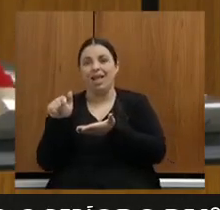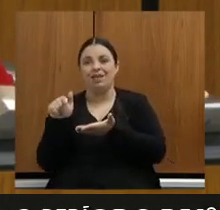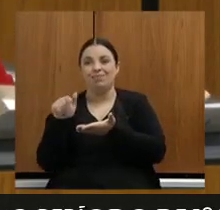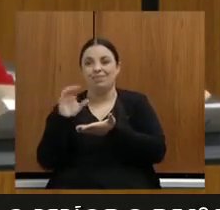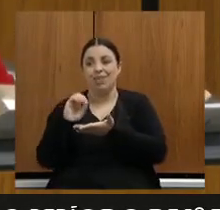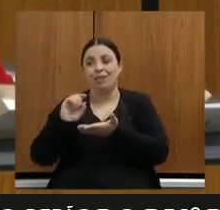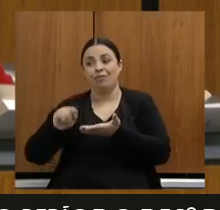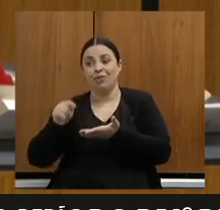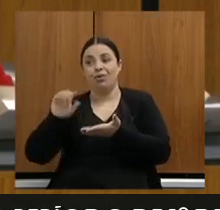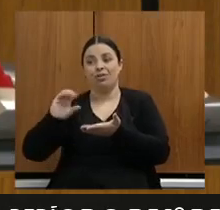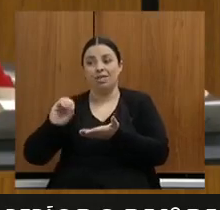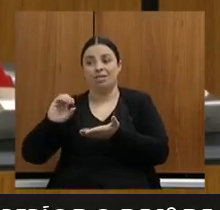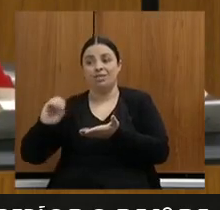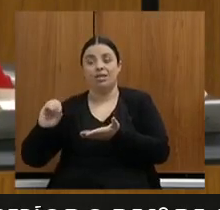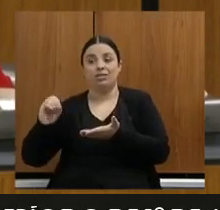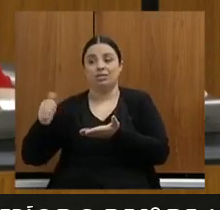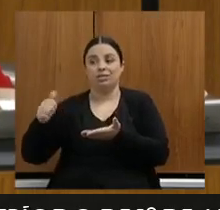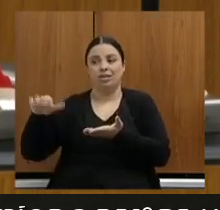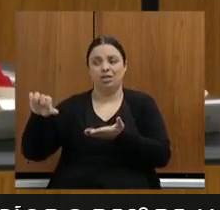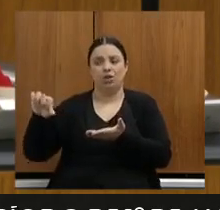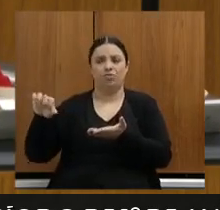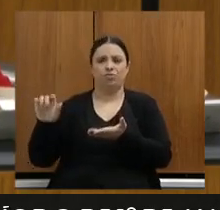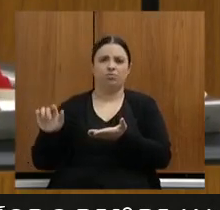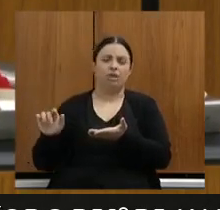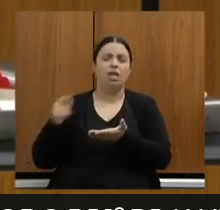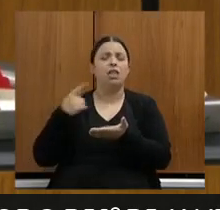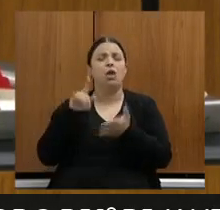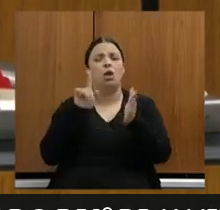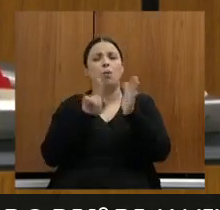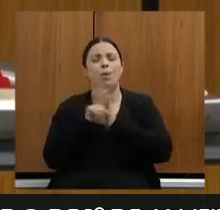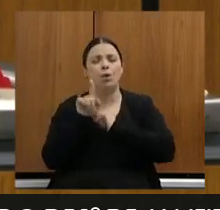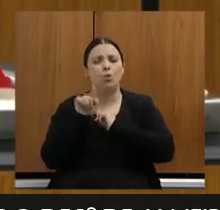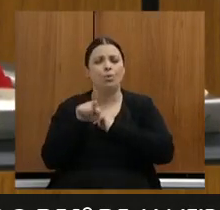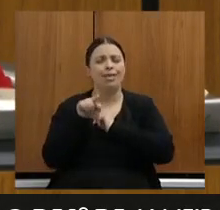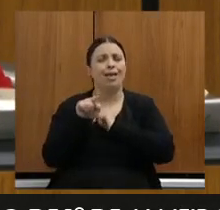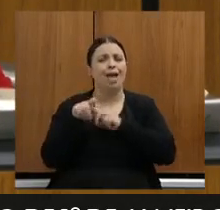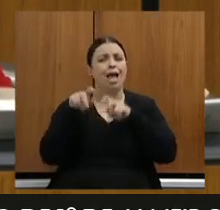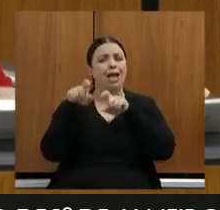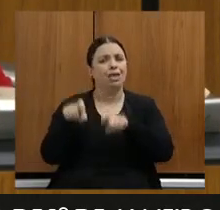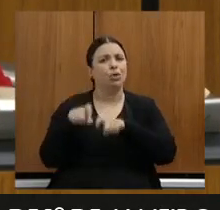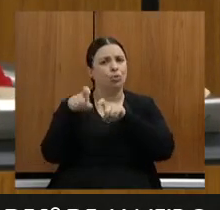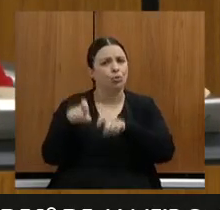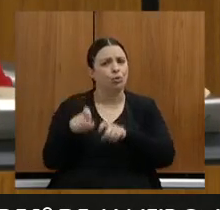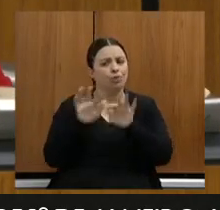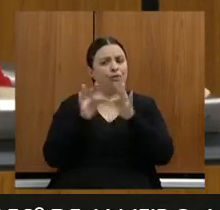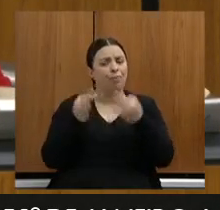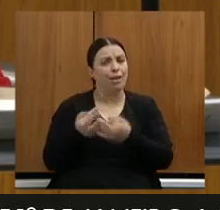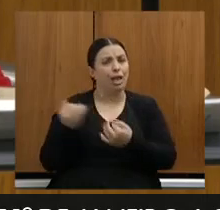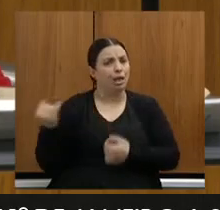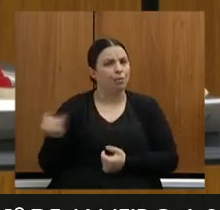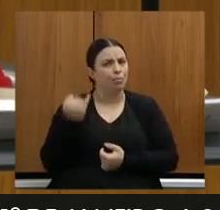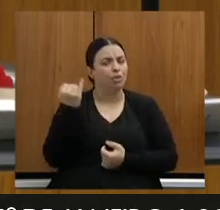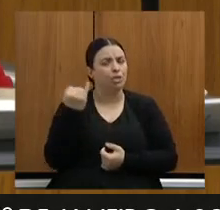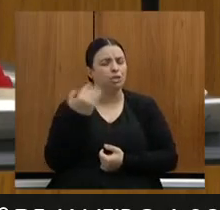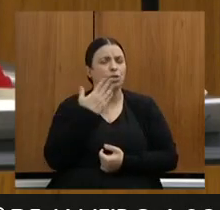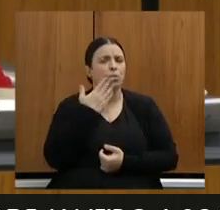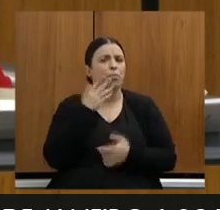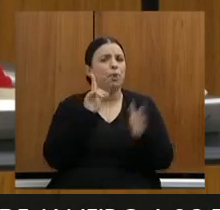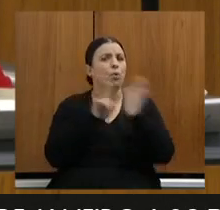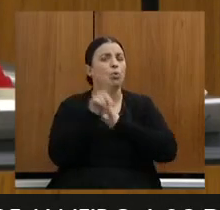familiar eu perguntaria Então quais são as perspectivas não é de política de valorização